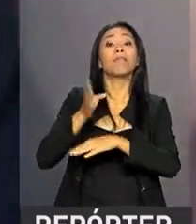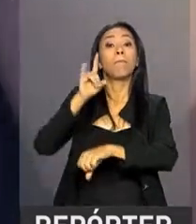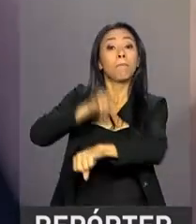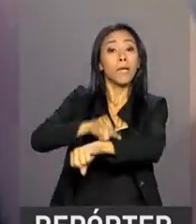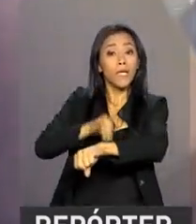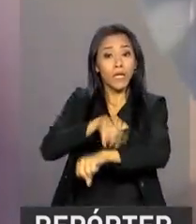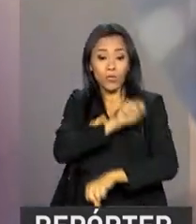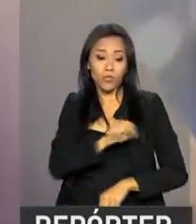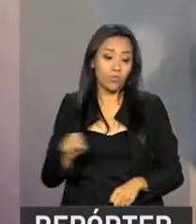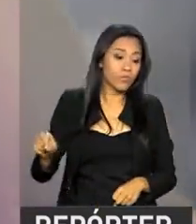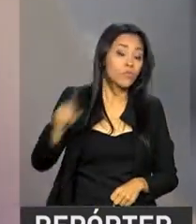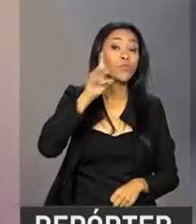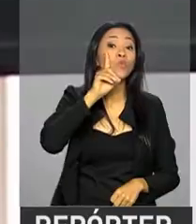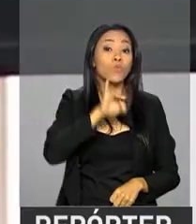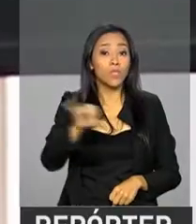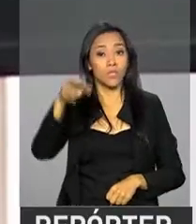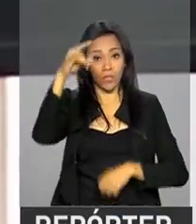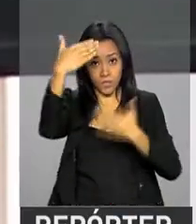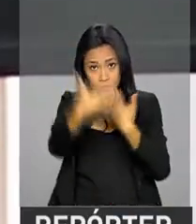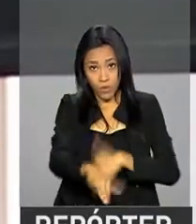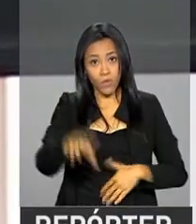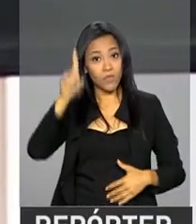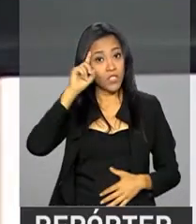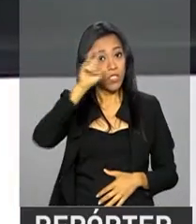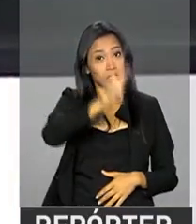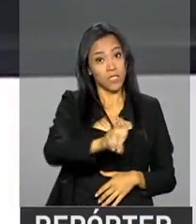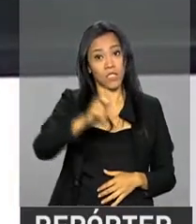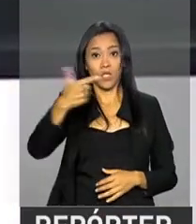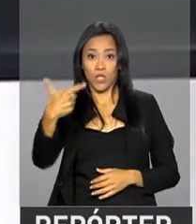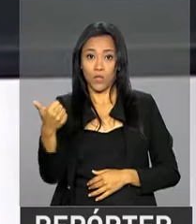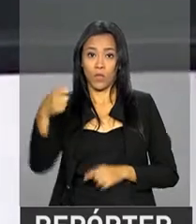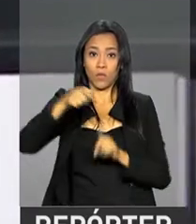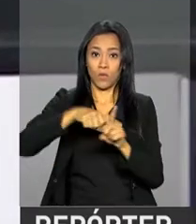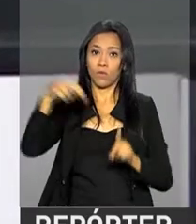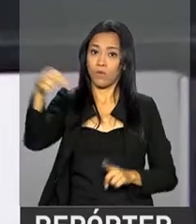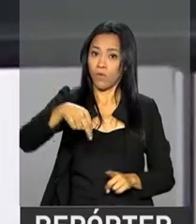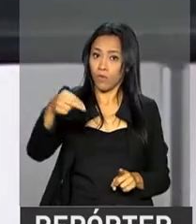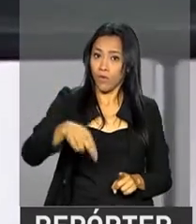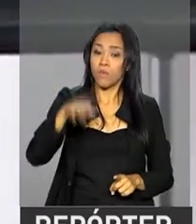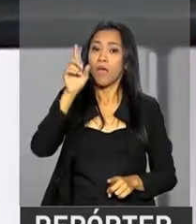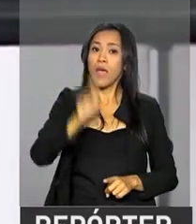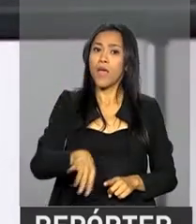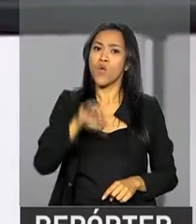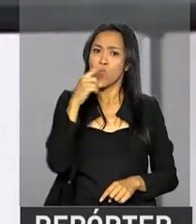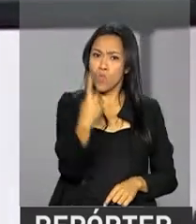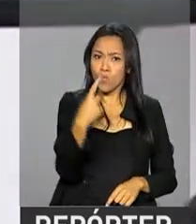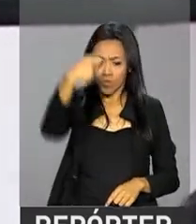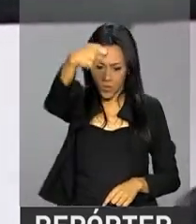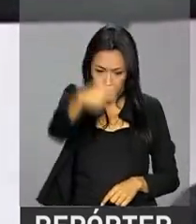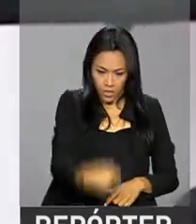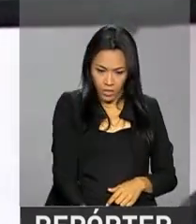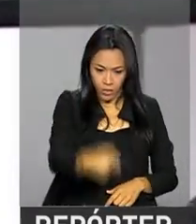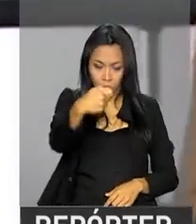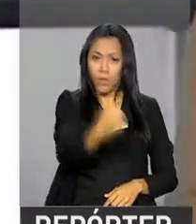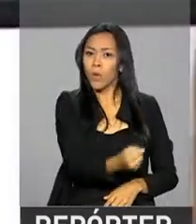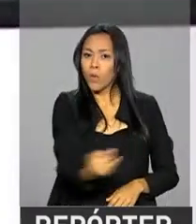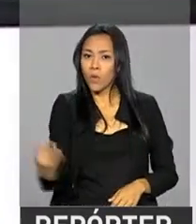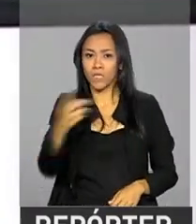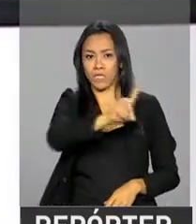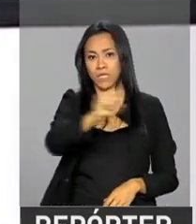banheiros nos dias das provas marcadas para 5 e 12 de novembro será um aparelho para cada 100 participantes